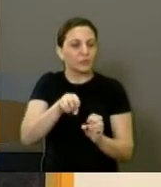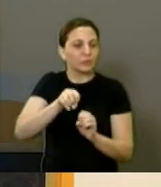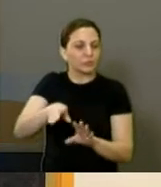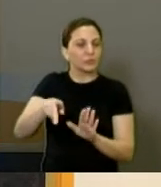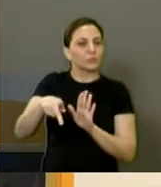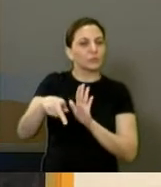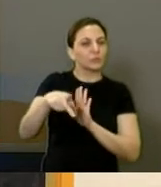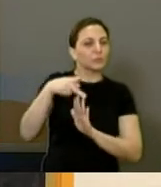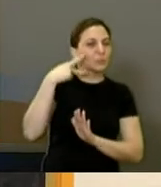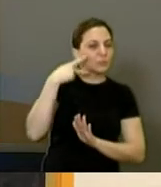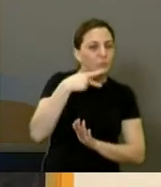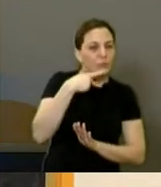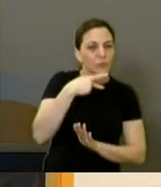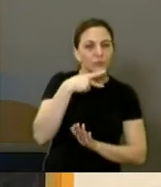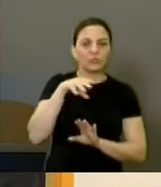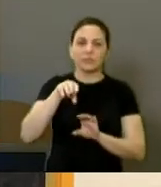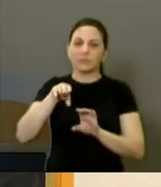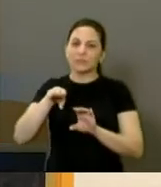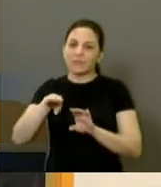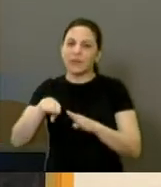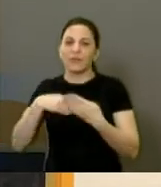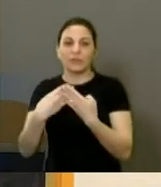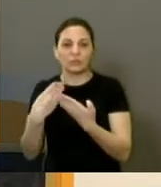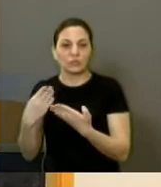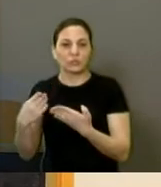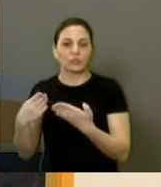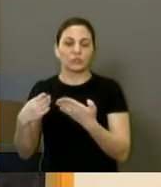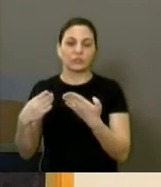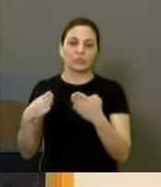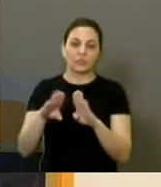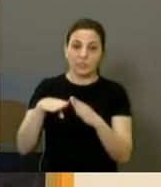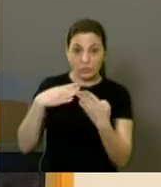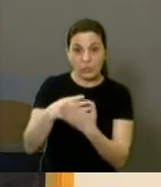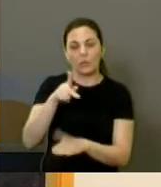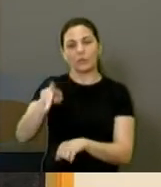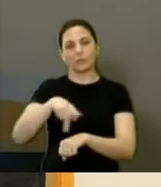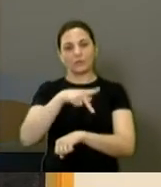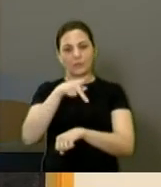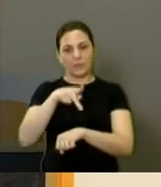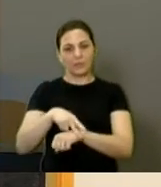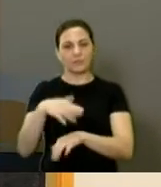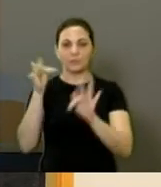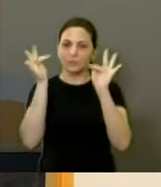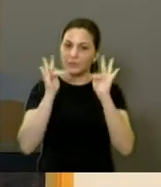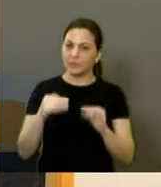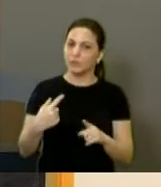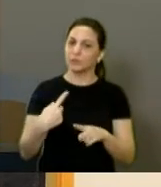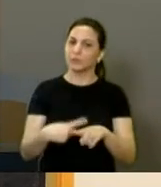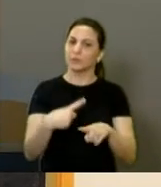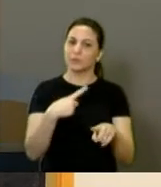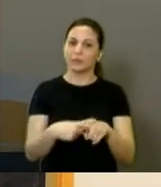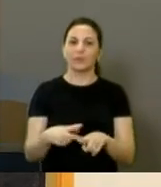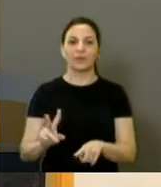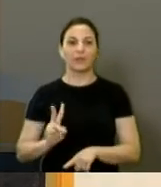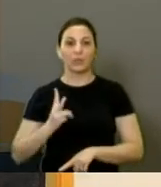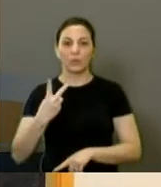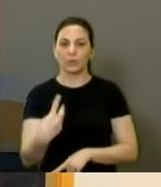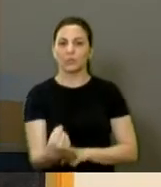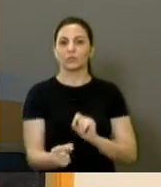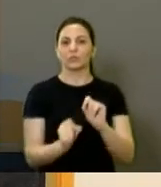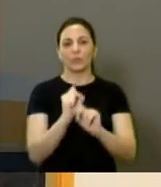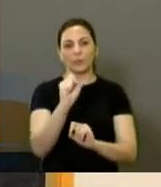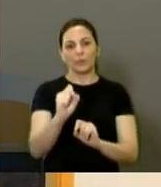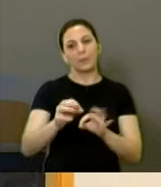política nas escolas do nosso país, que nos deixa bastante feliz, porque todos nós reconhecemos que é preciso